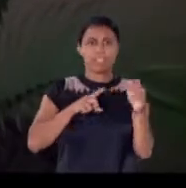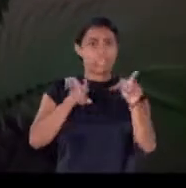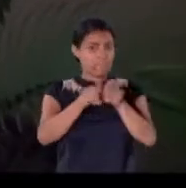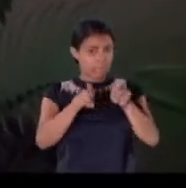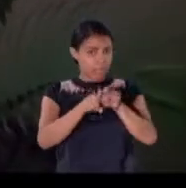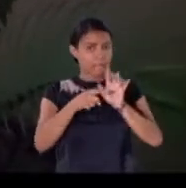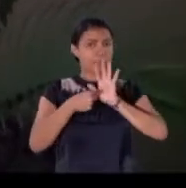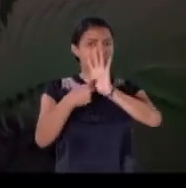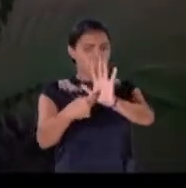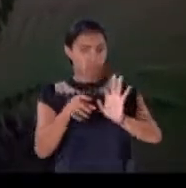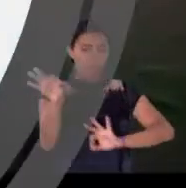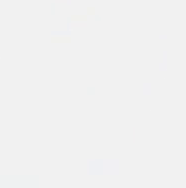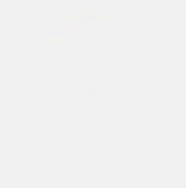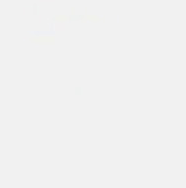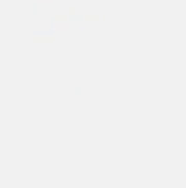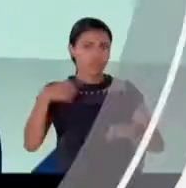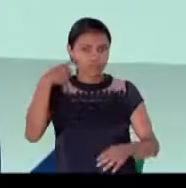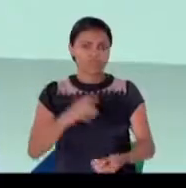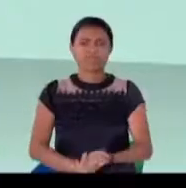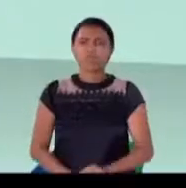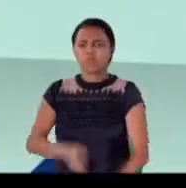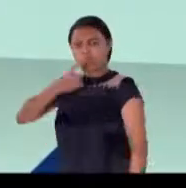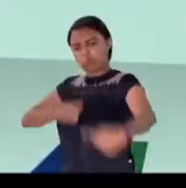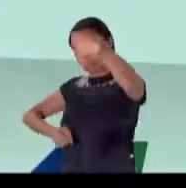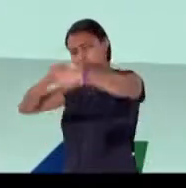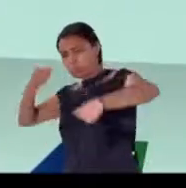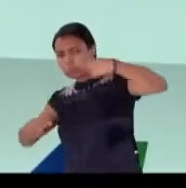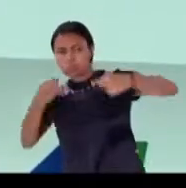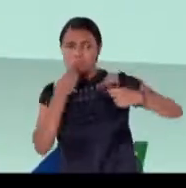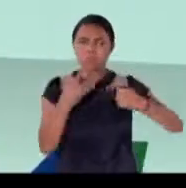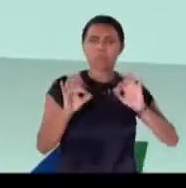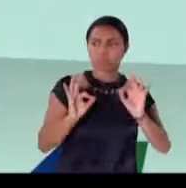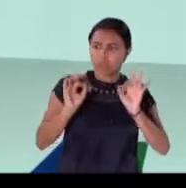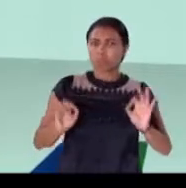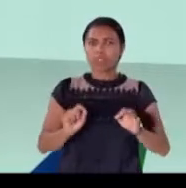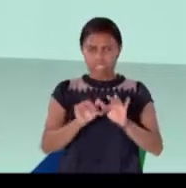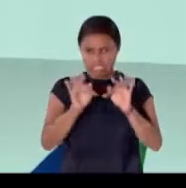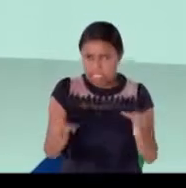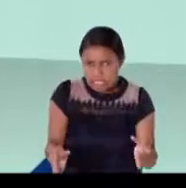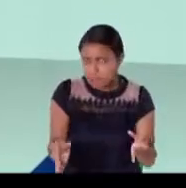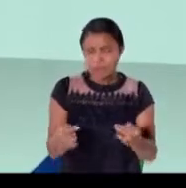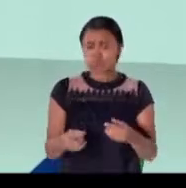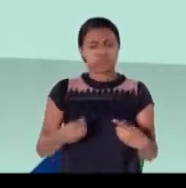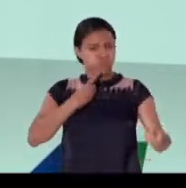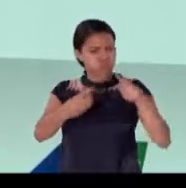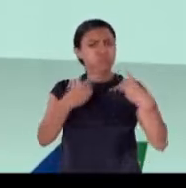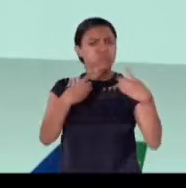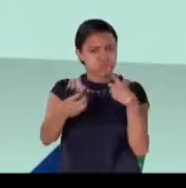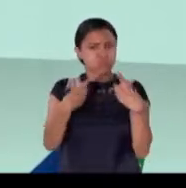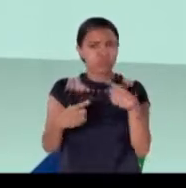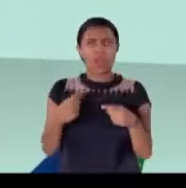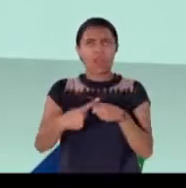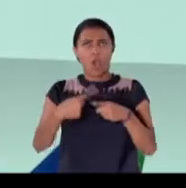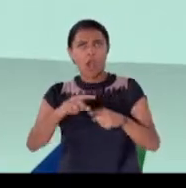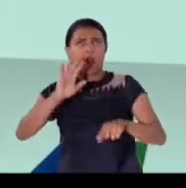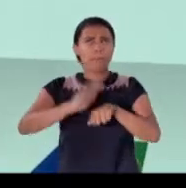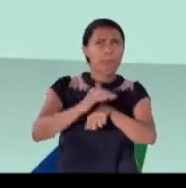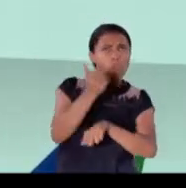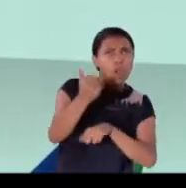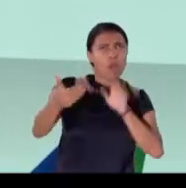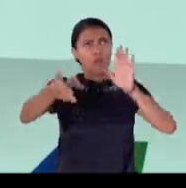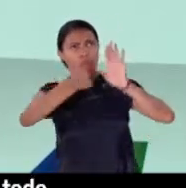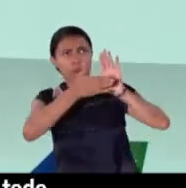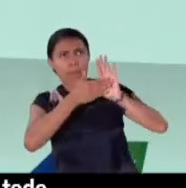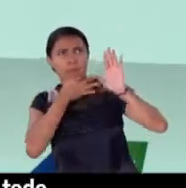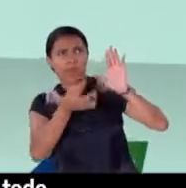apresentar projetos para os deputados. Debate de alto nível, inquiridor, não teve refresco, vamos dizer